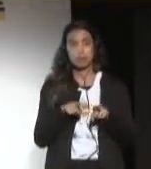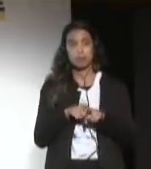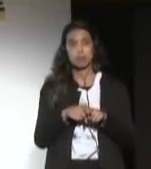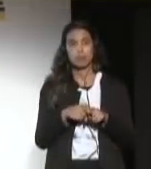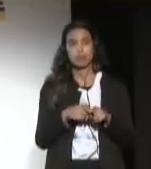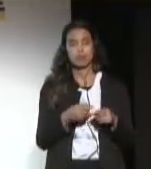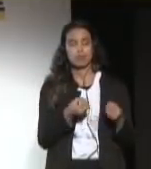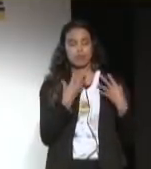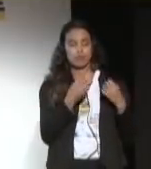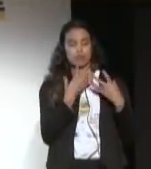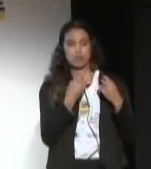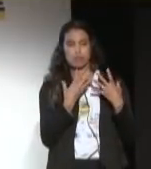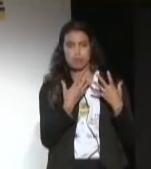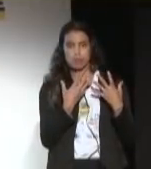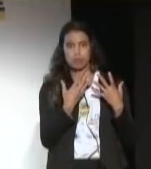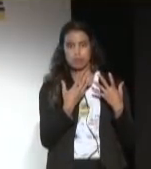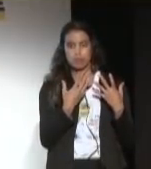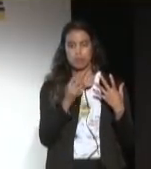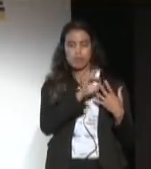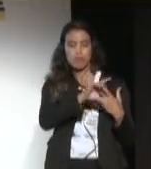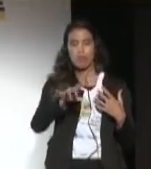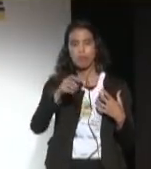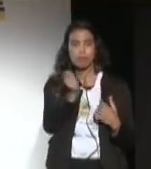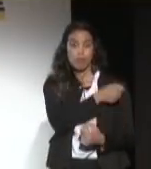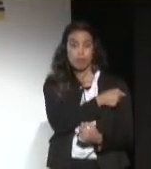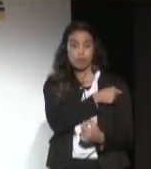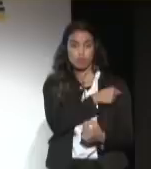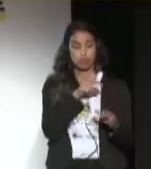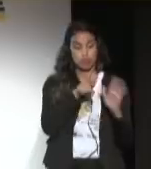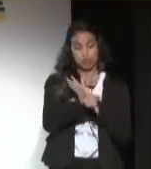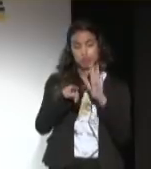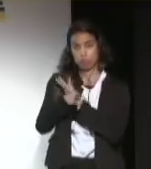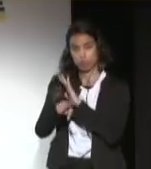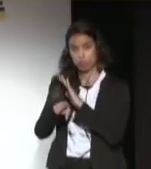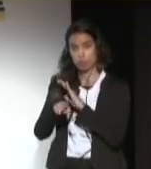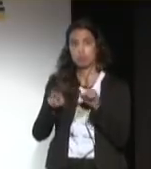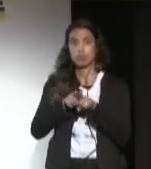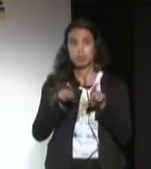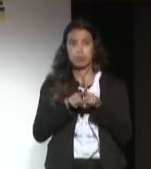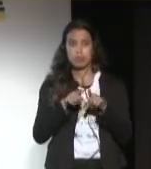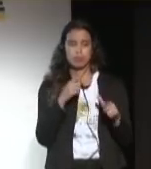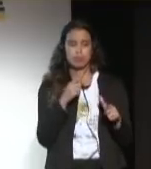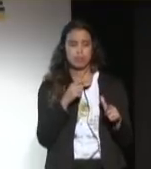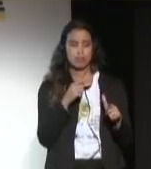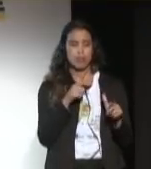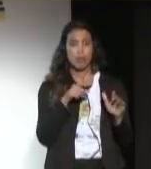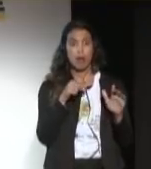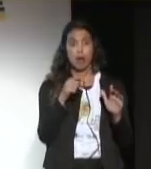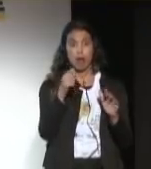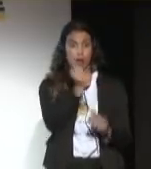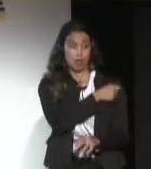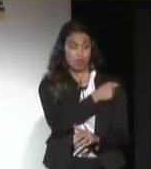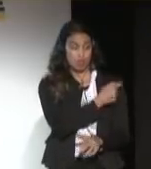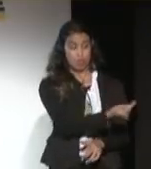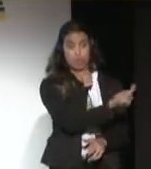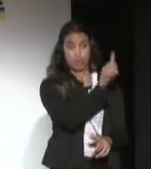em questionamento, onde os alunos são questionados, eles têm que resolver problemas, eles trazem as suas próprias soluções. É uma